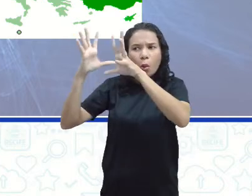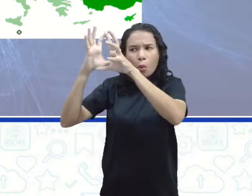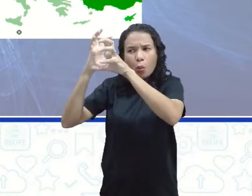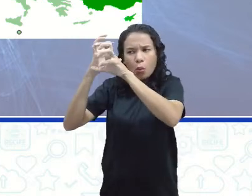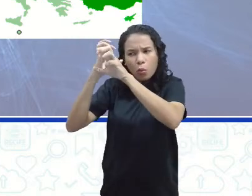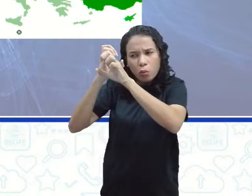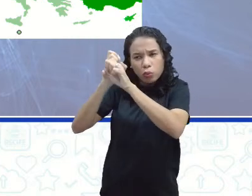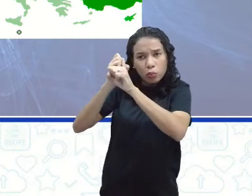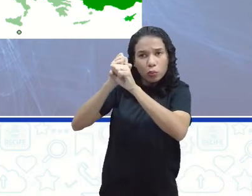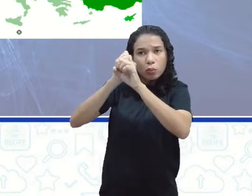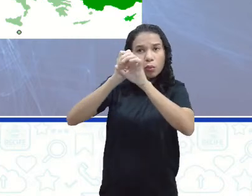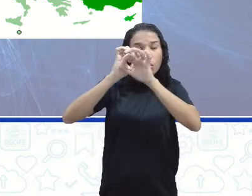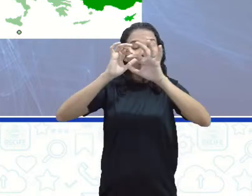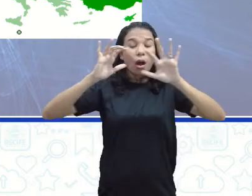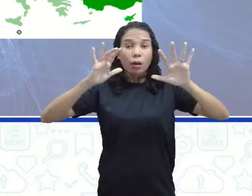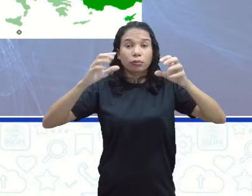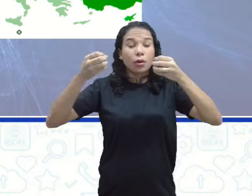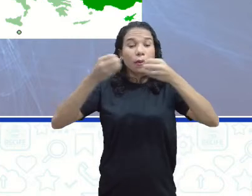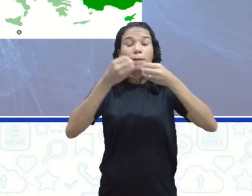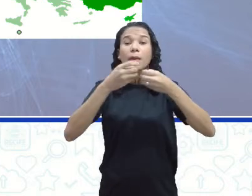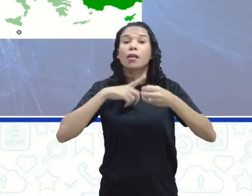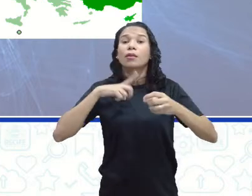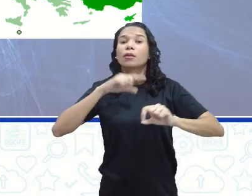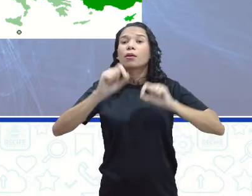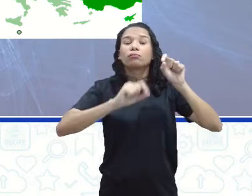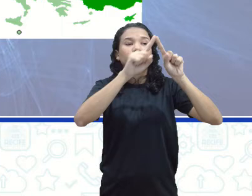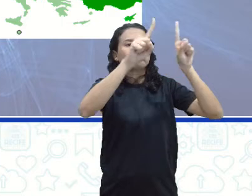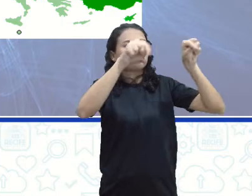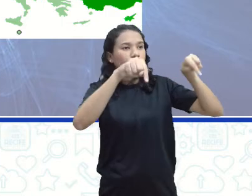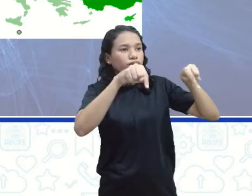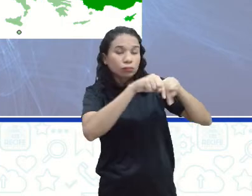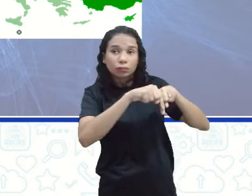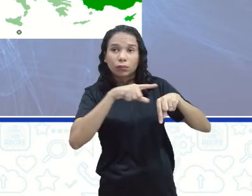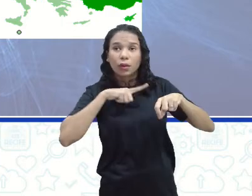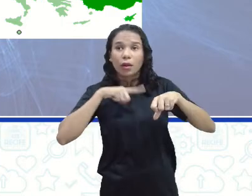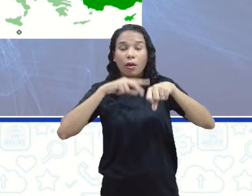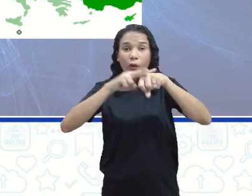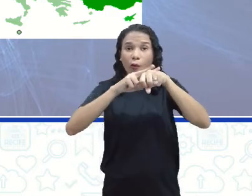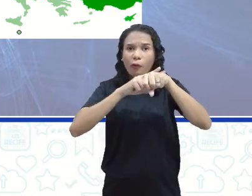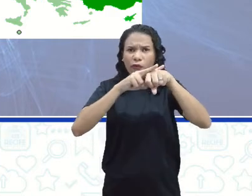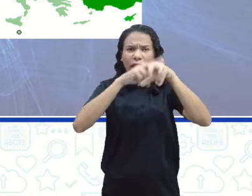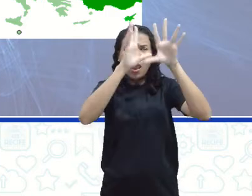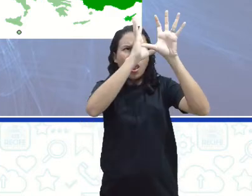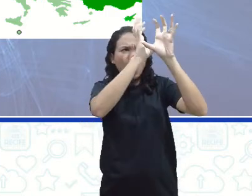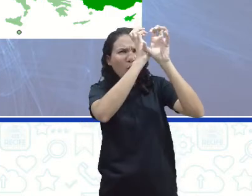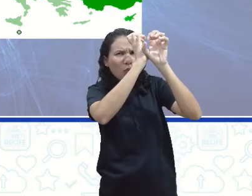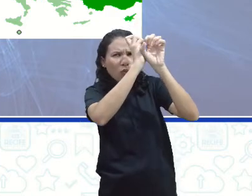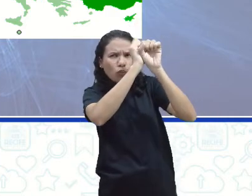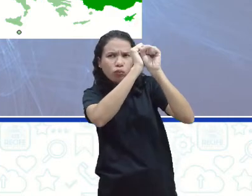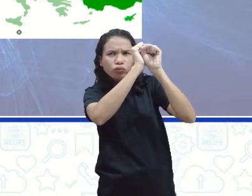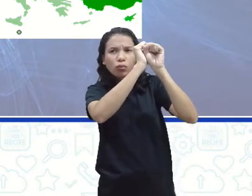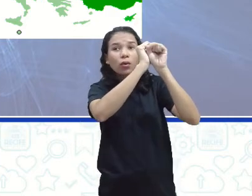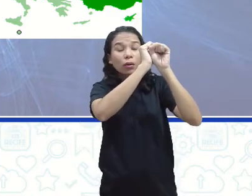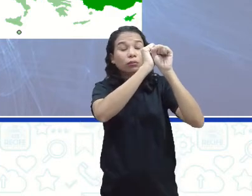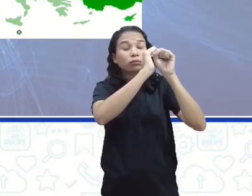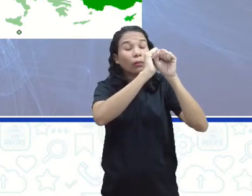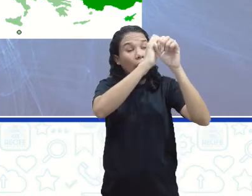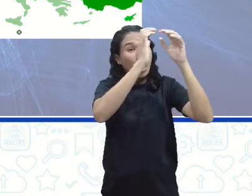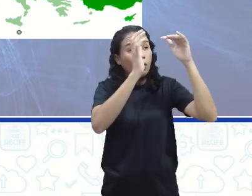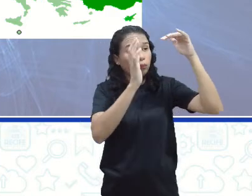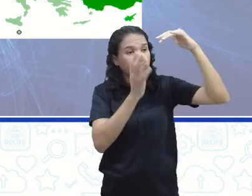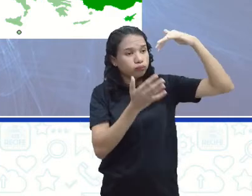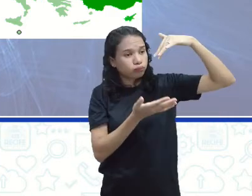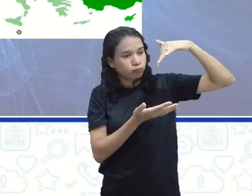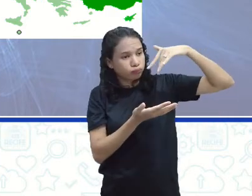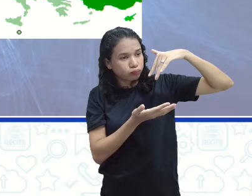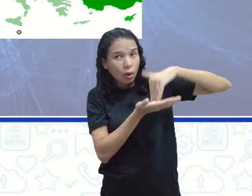gente tem uma legendinha aí do lado, né? A gente tem do verde mais escuro, mais intenso, ao